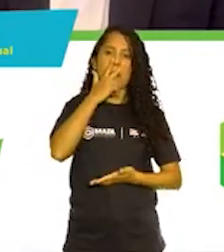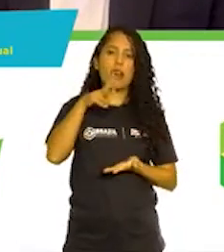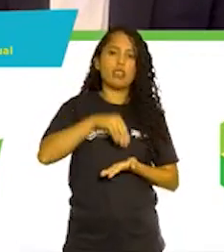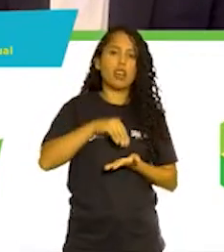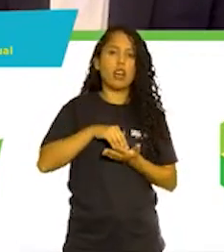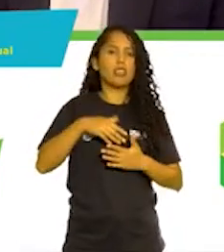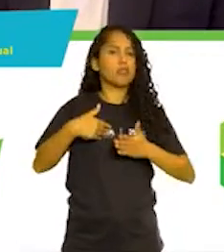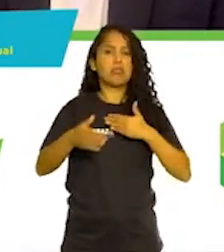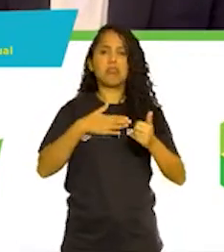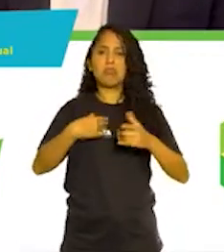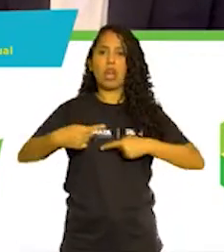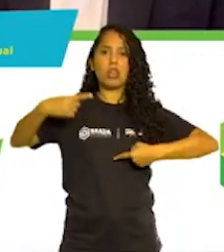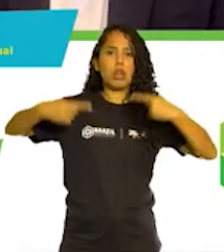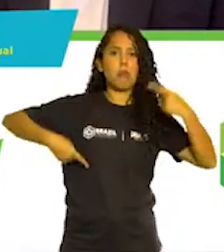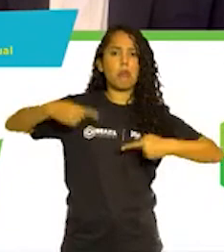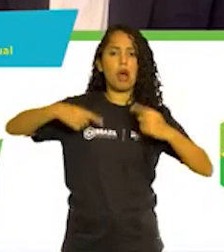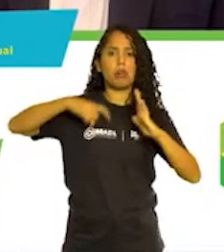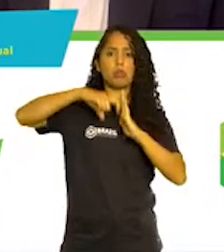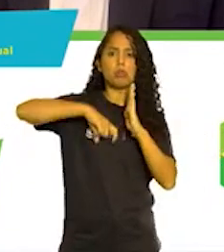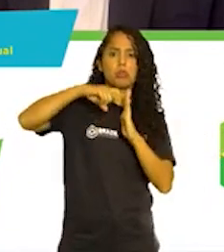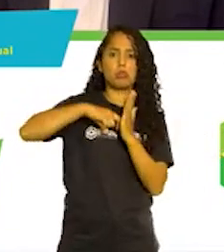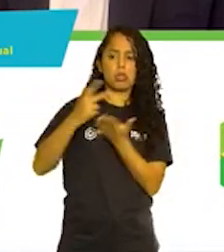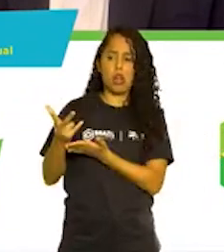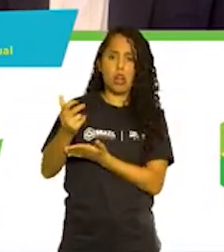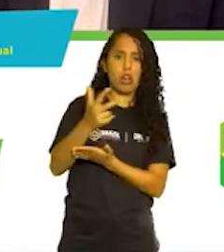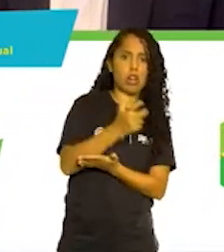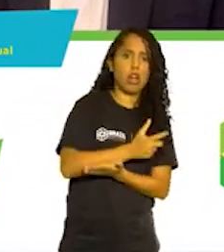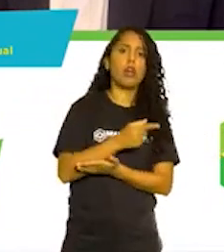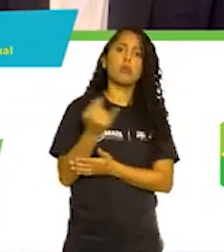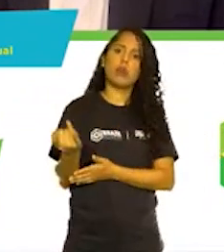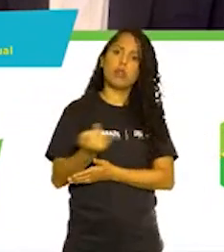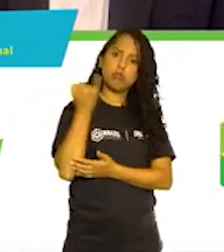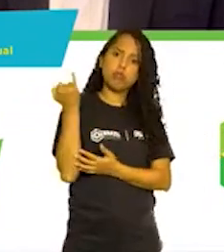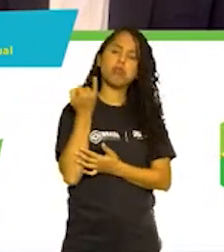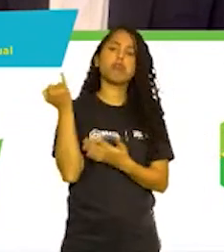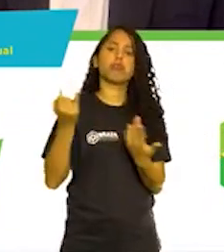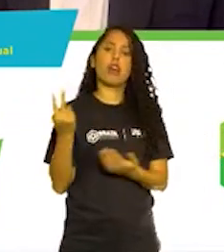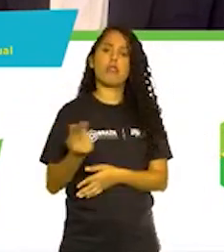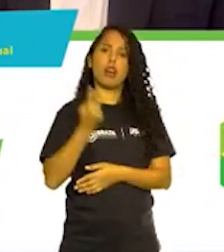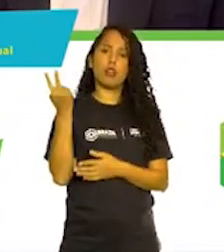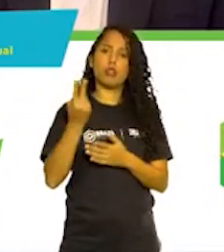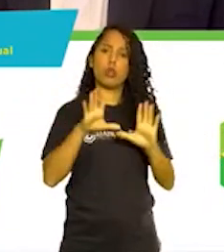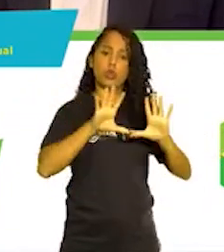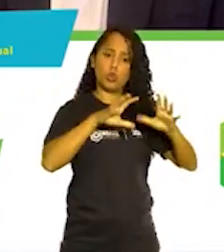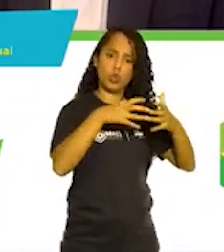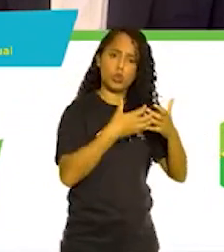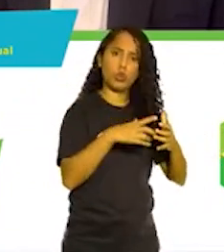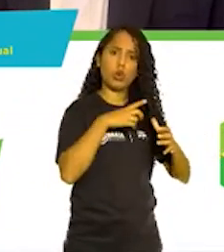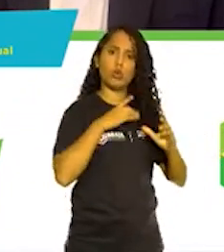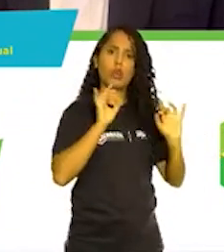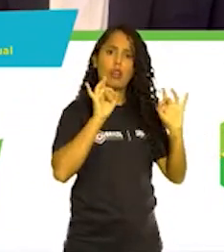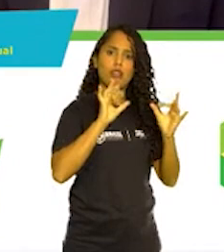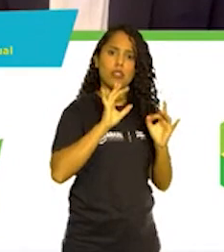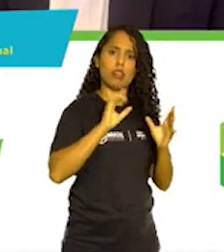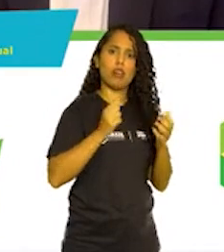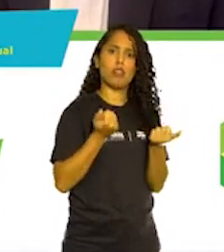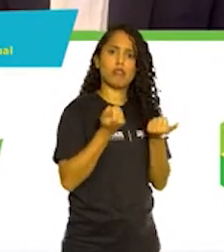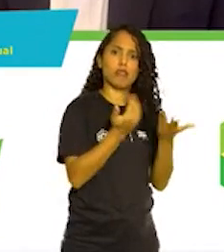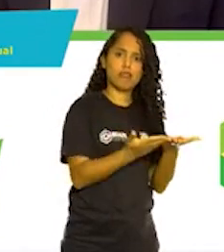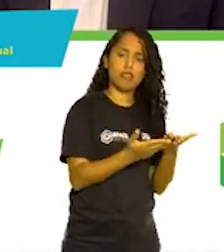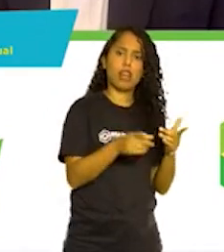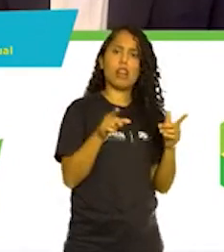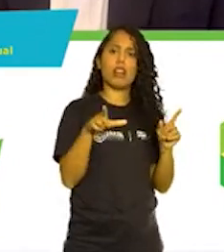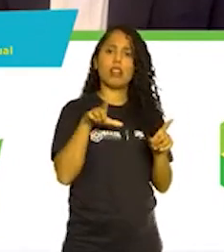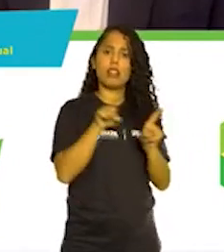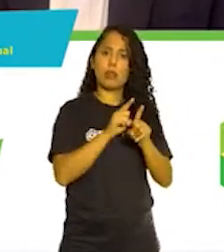debate tributário, que eu acho que é absolutamente valioso, os grupos privilegiados que se fazem representar, a gente tem